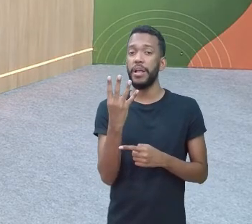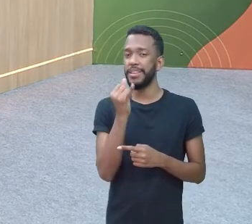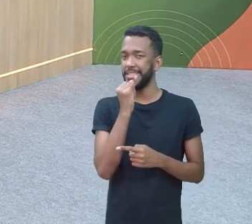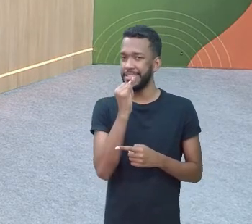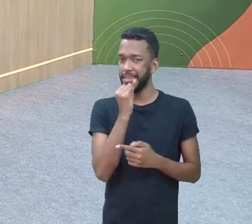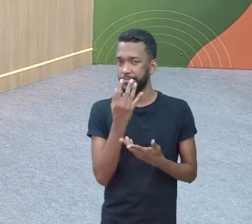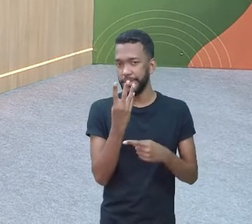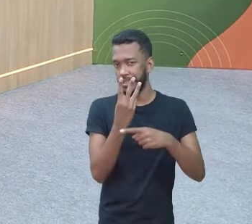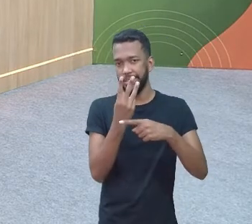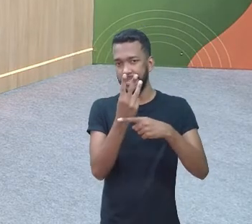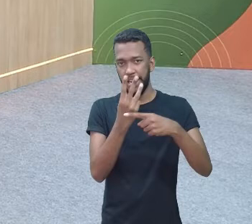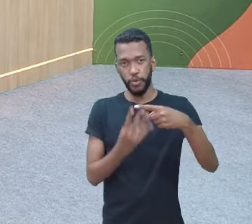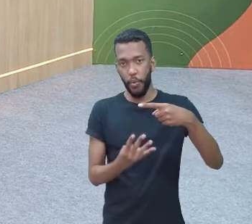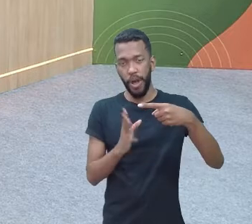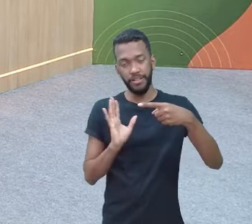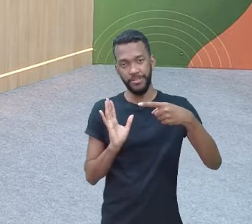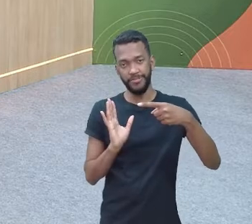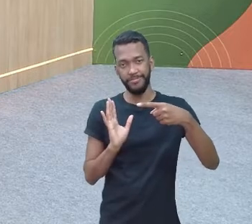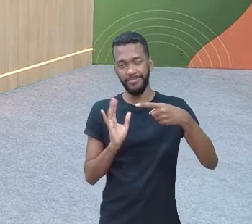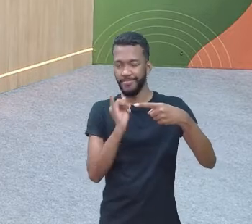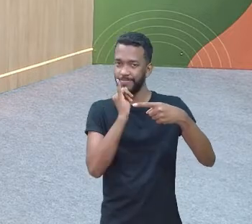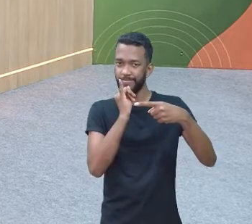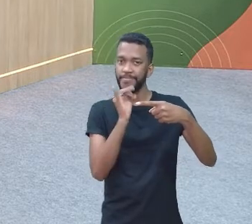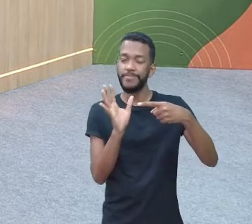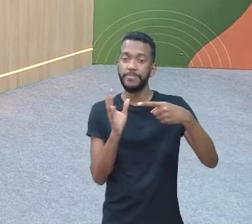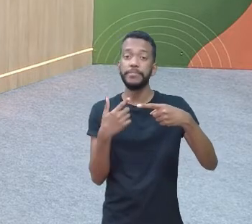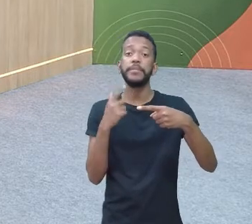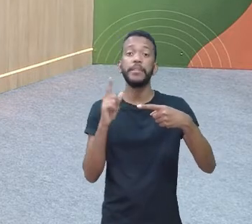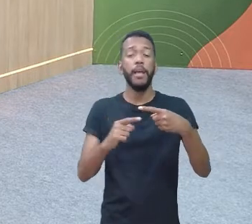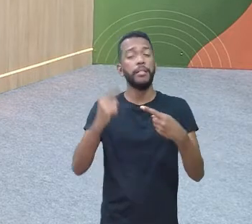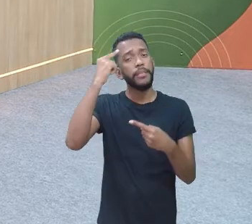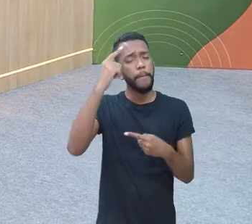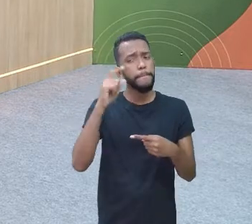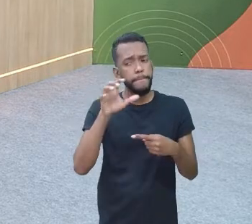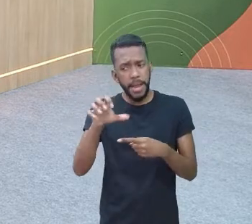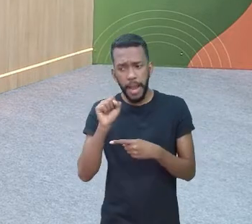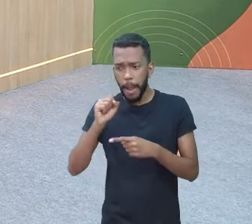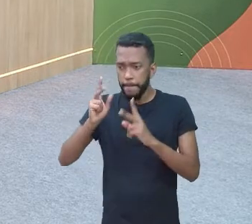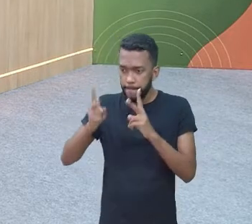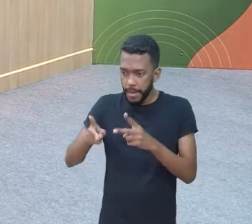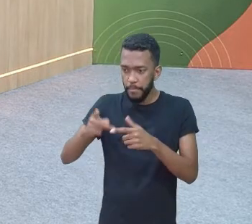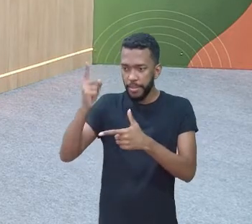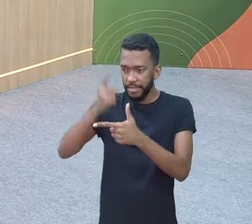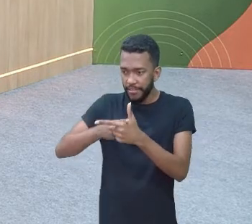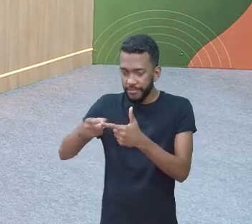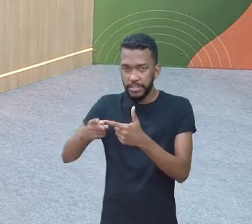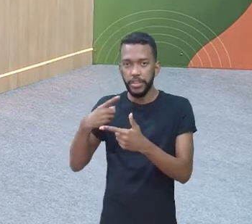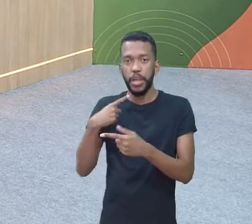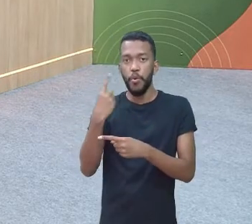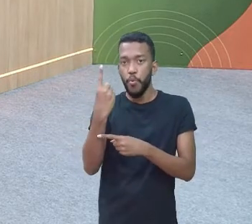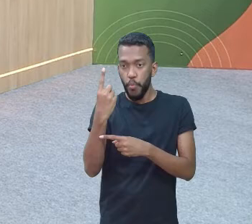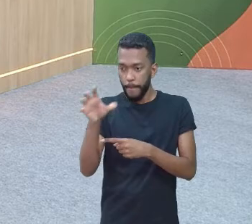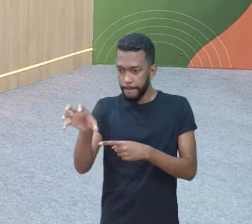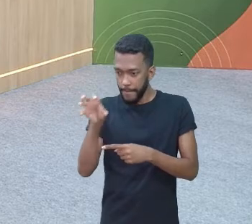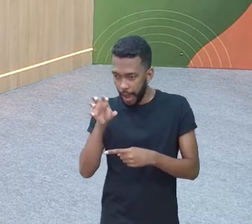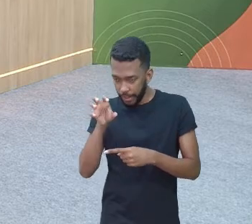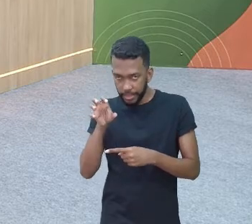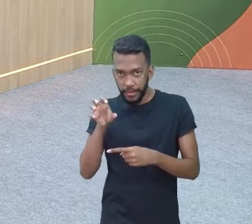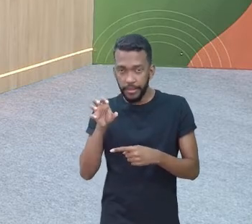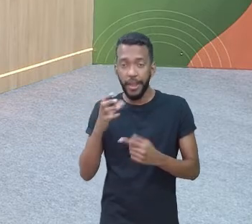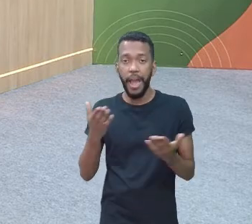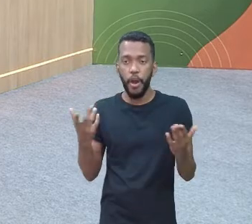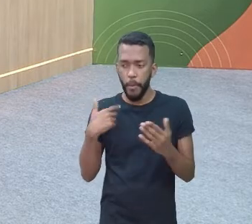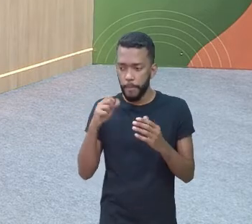exemplo? Então, essa ideia aqui é a gente pegar essa divisão, peguei uma parte, e aí eu